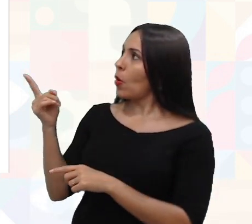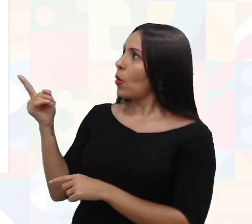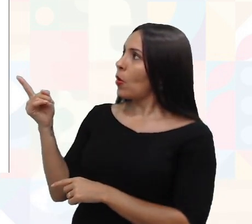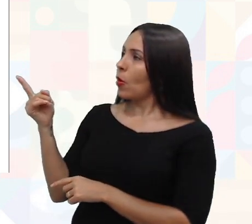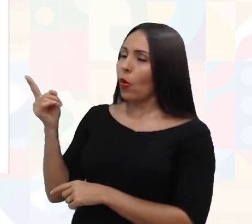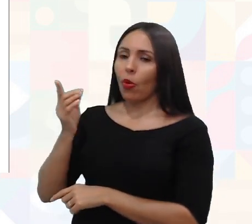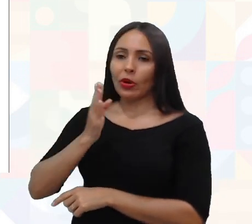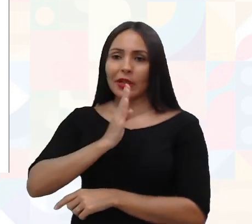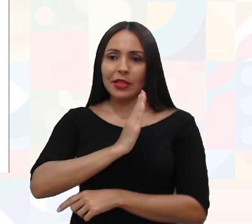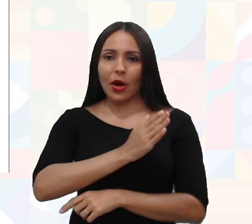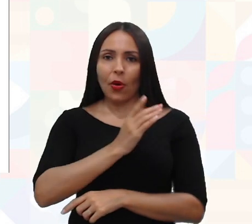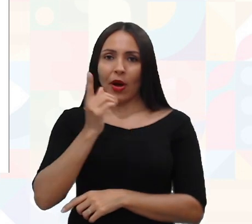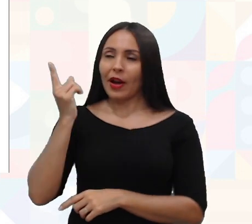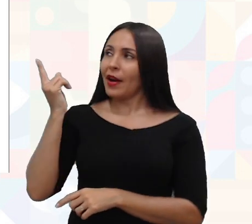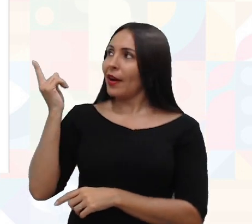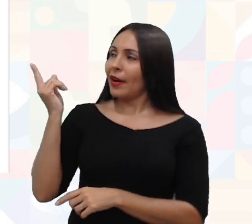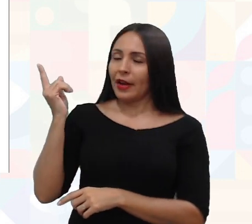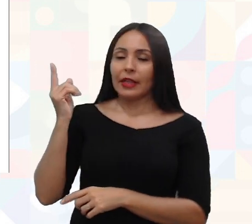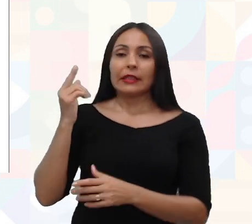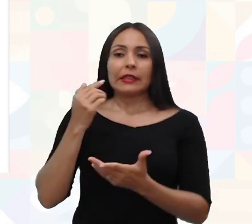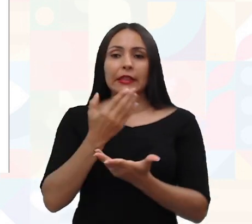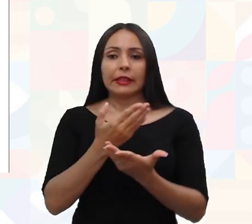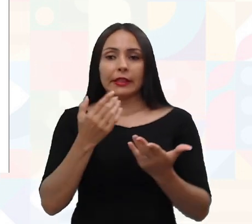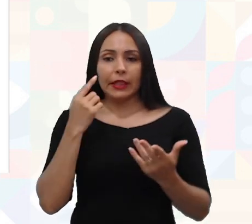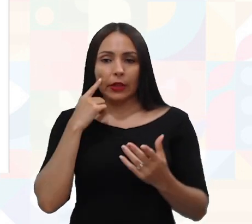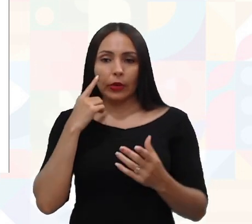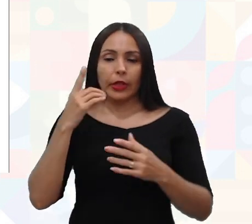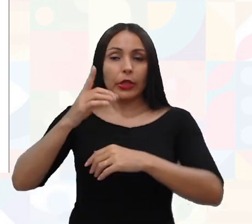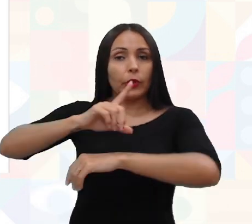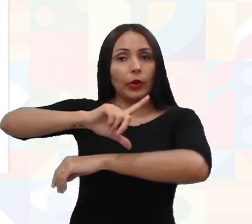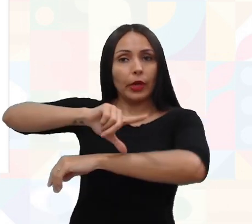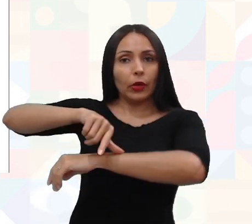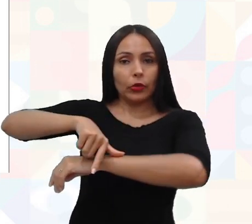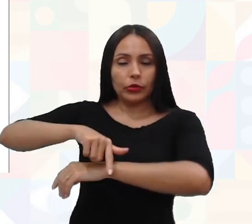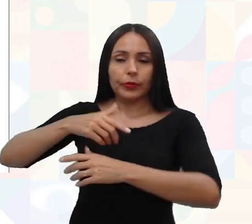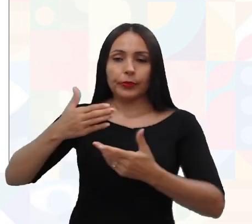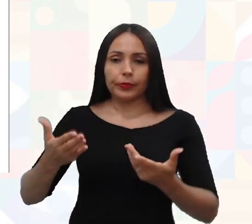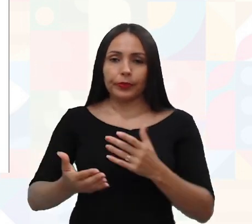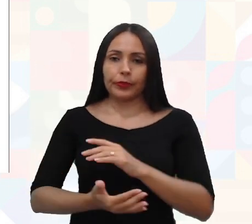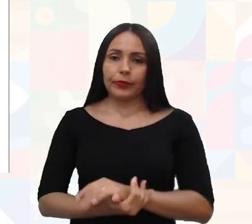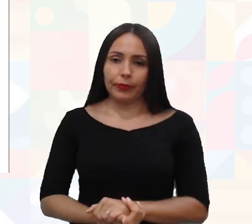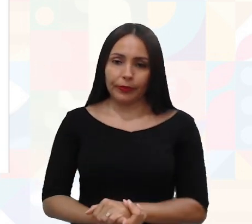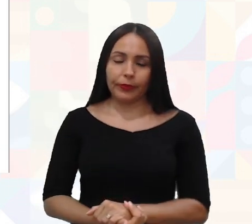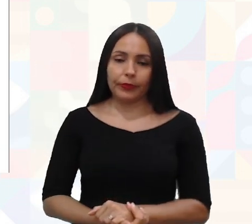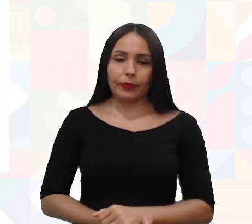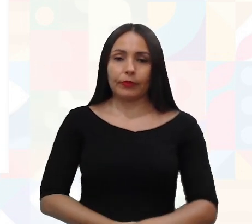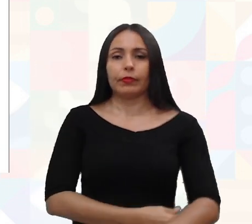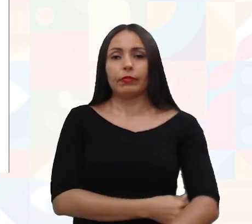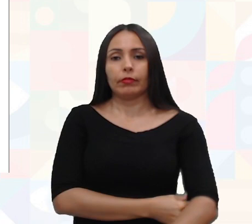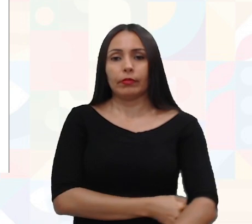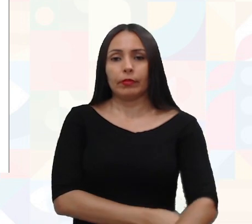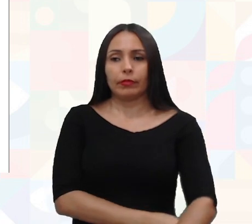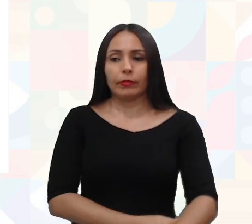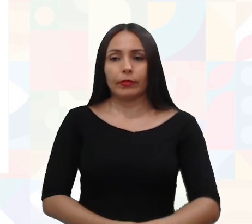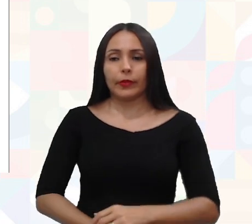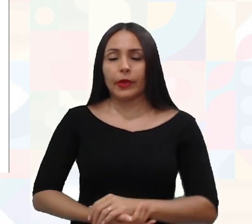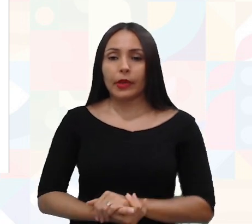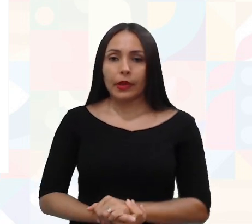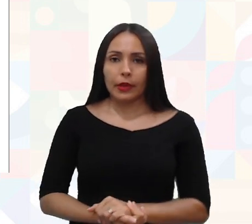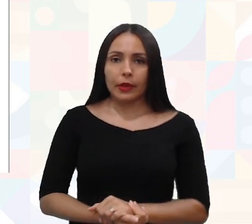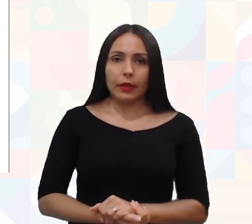Então o nosso cérebro tende a associar, né, essas peças isoladas a um formato único, né? A um objeto